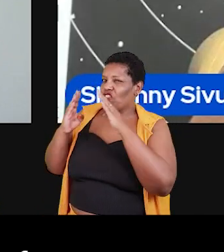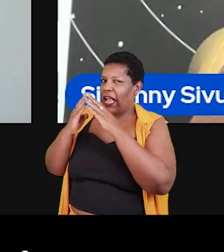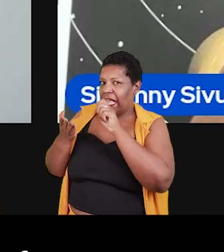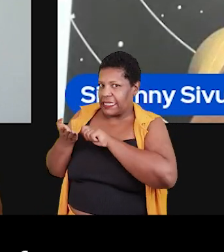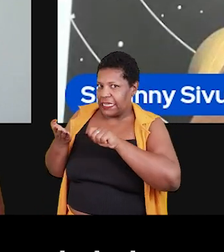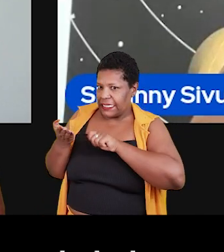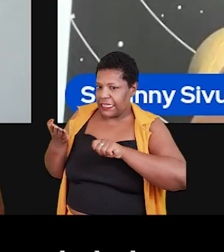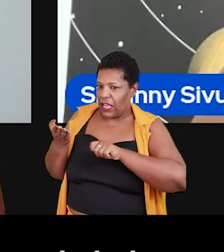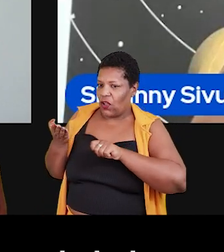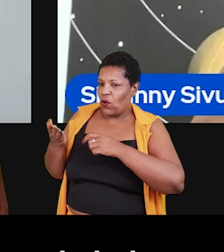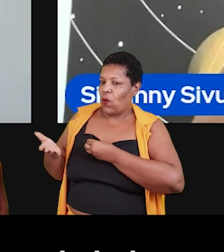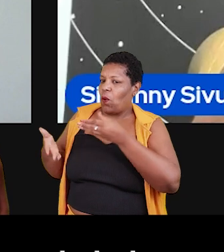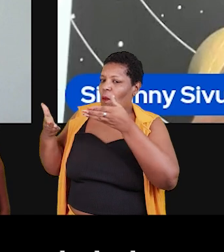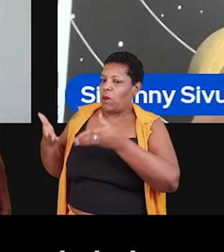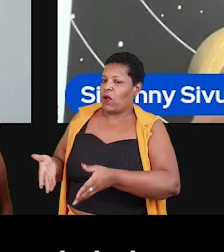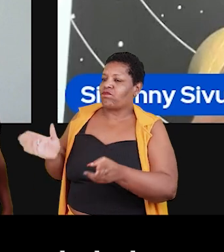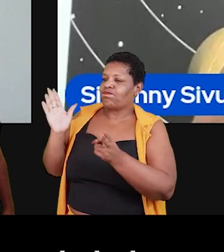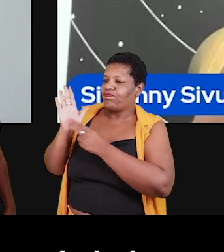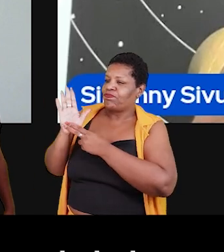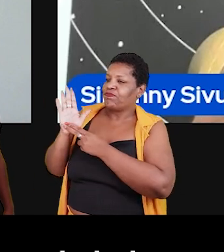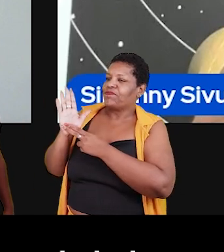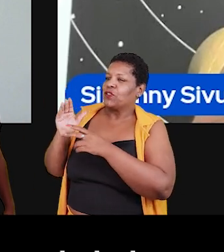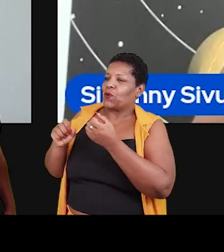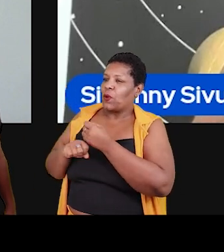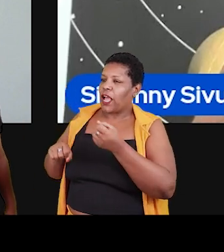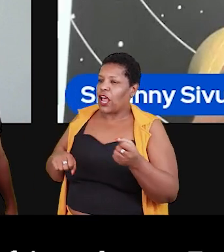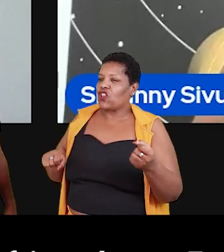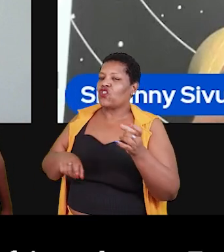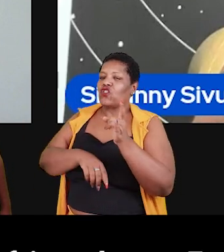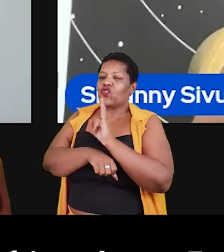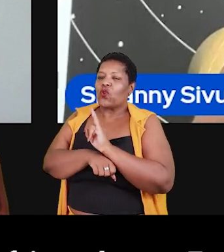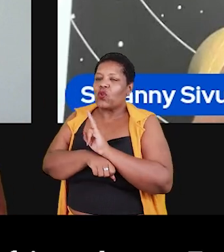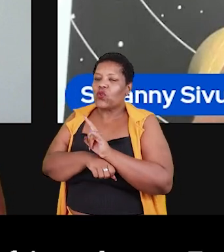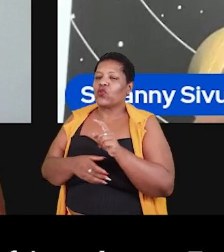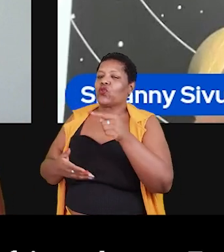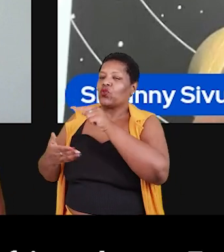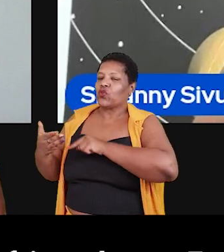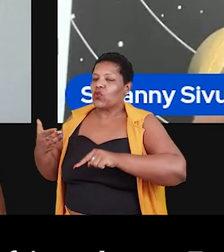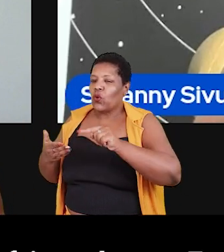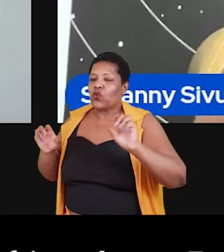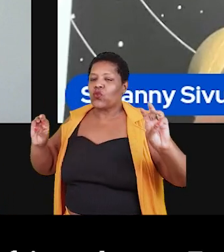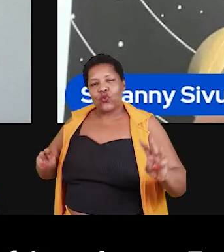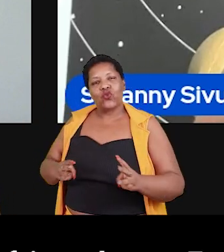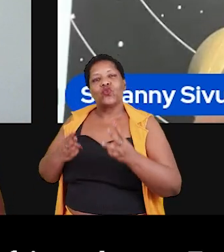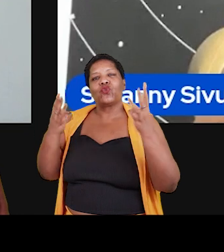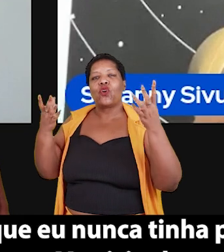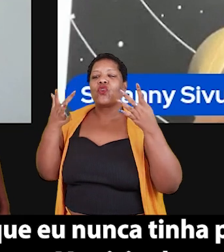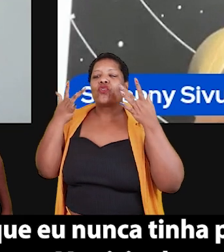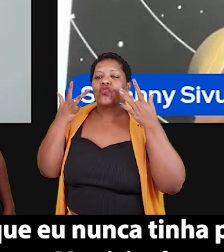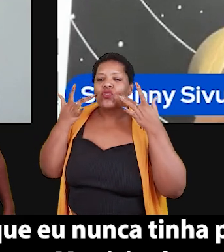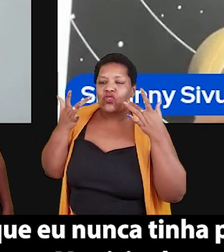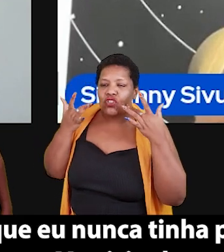Poder fazer parte de um marco tão grande, do documentário, do disco, de ter feito o show no